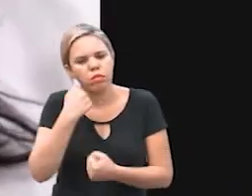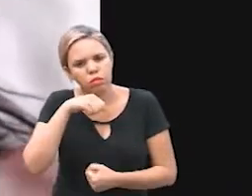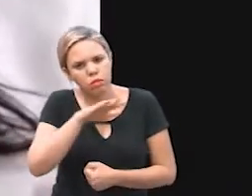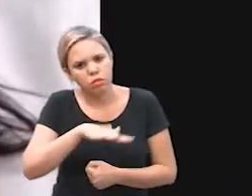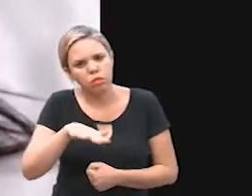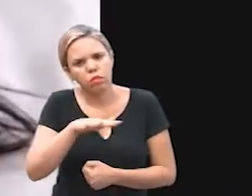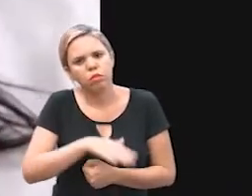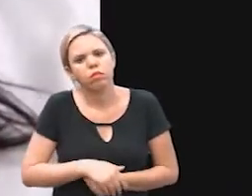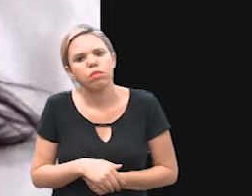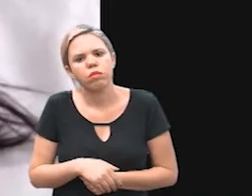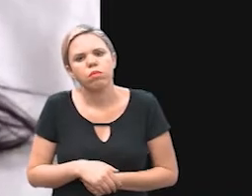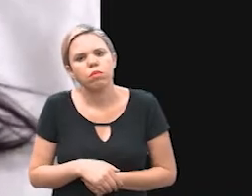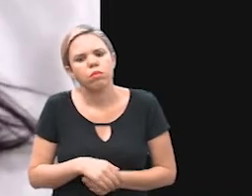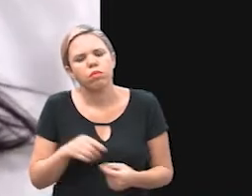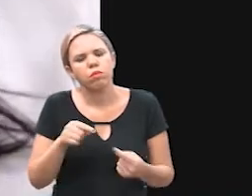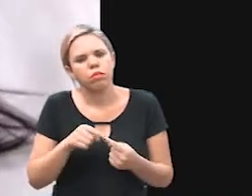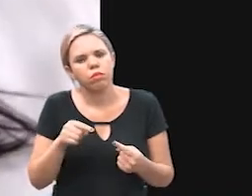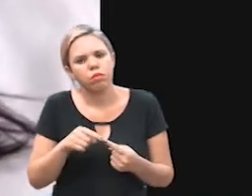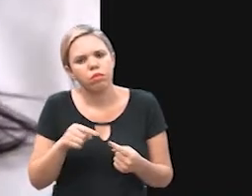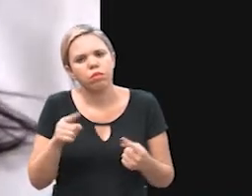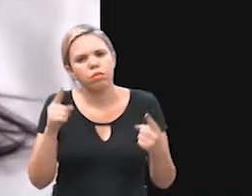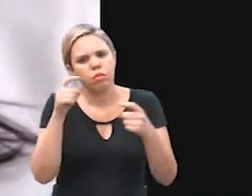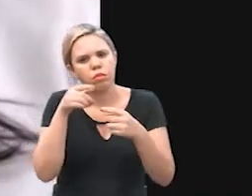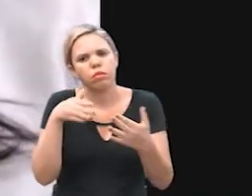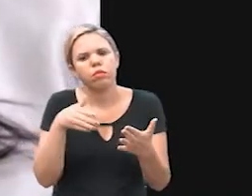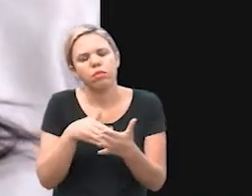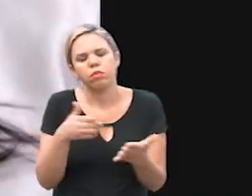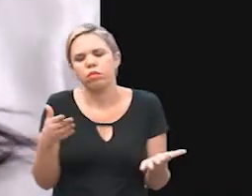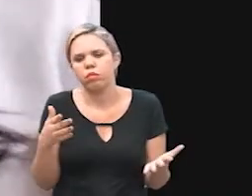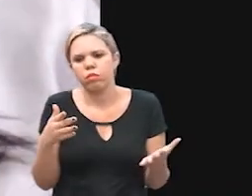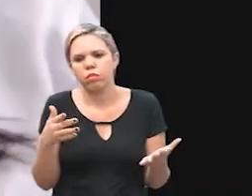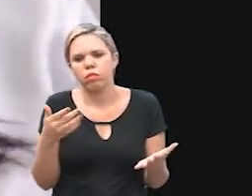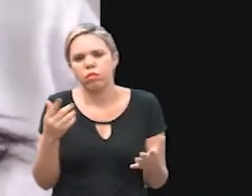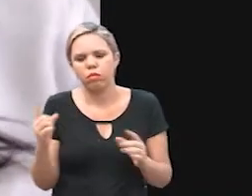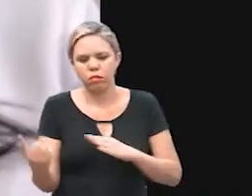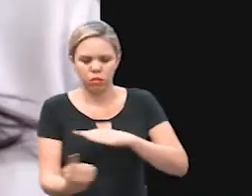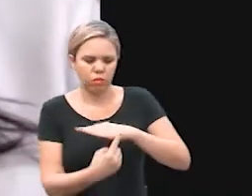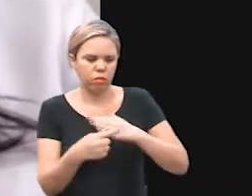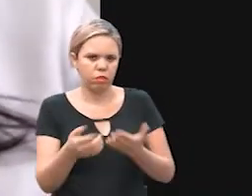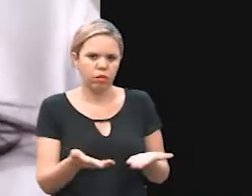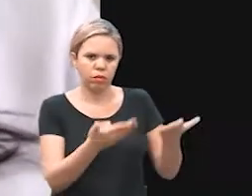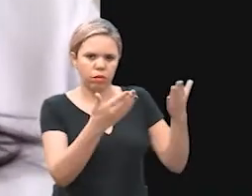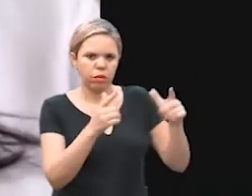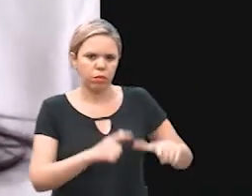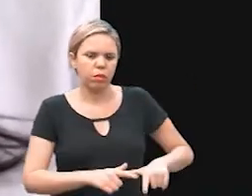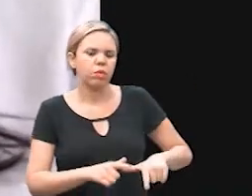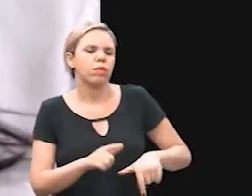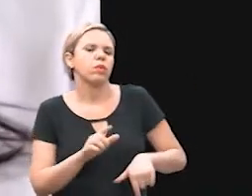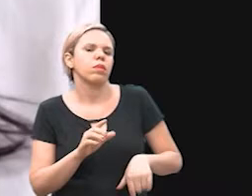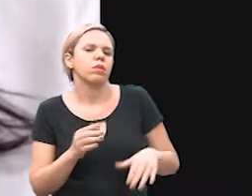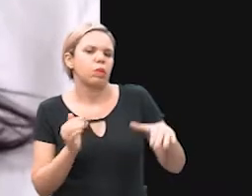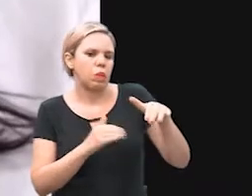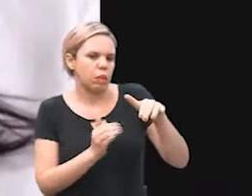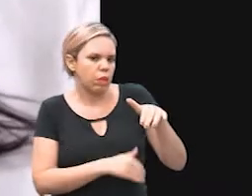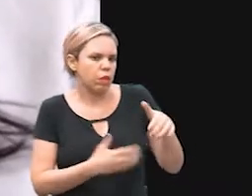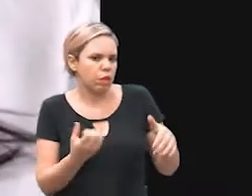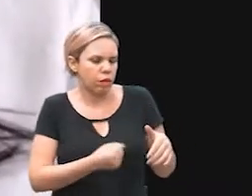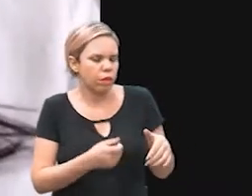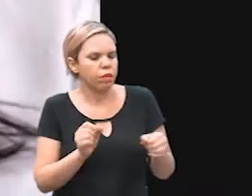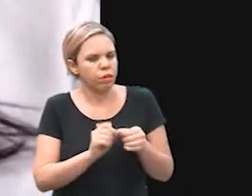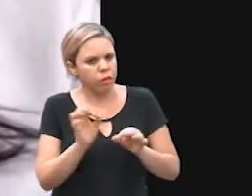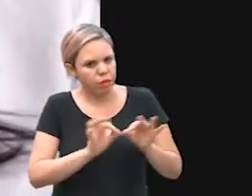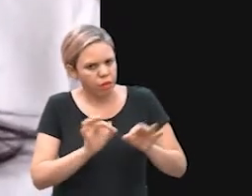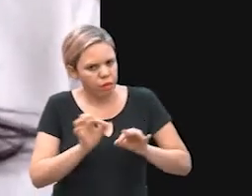mãe. E aí, quando elas identificam uma dificuldade maior, esse paciente ela é encaminhada para o nosso banco de leite, que aí a gente